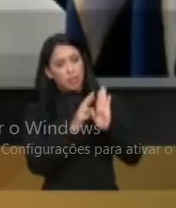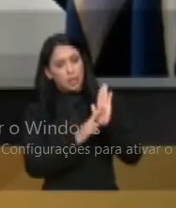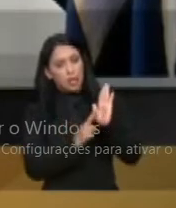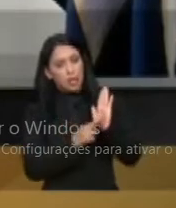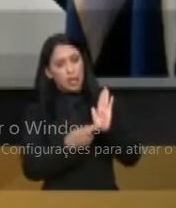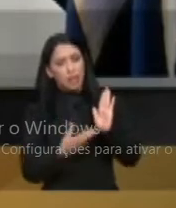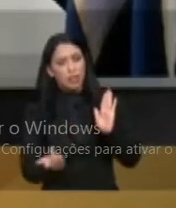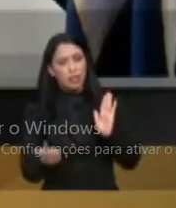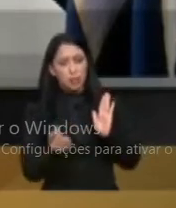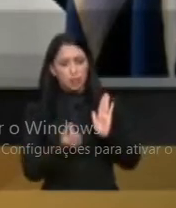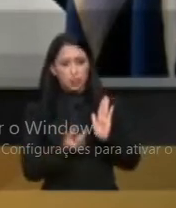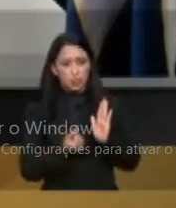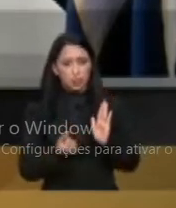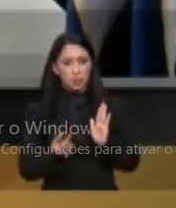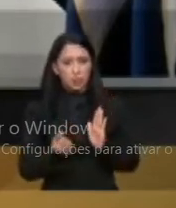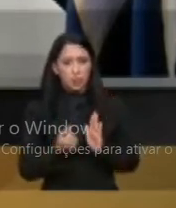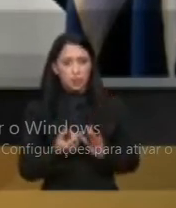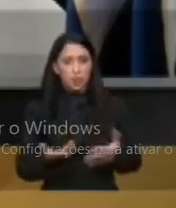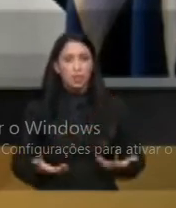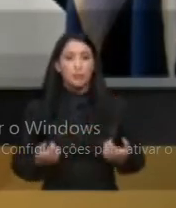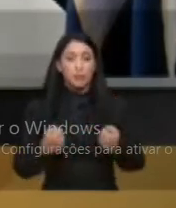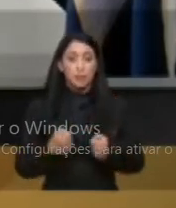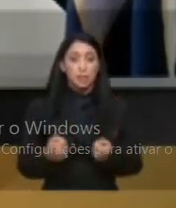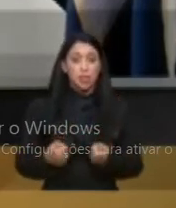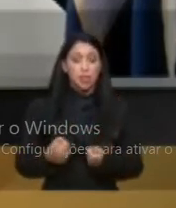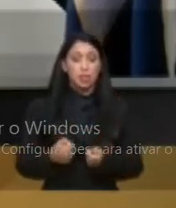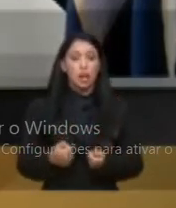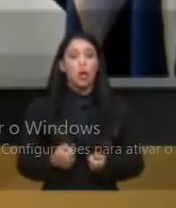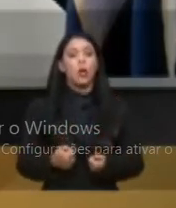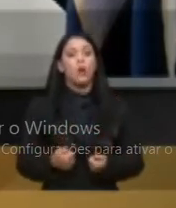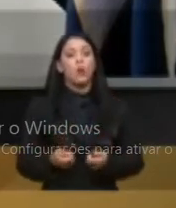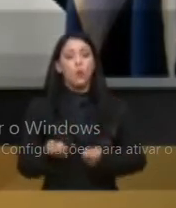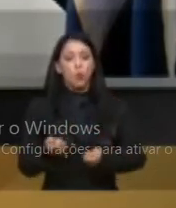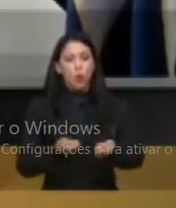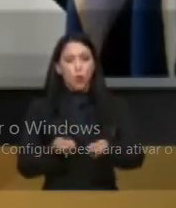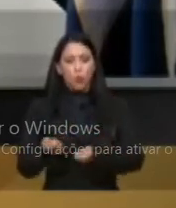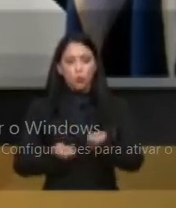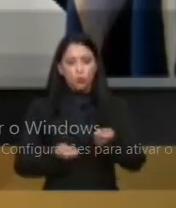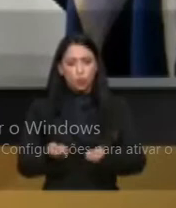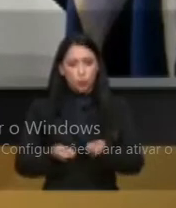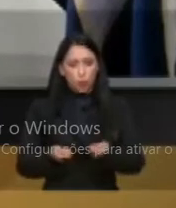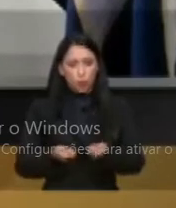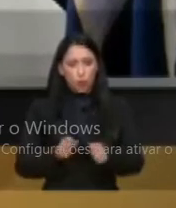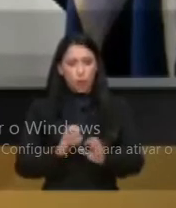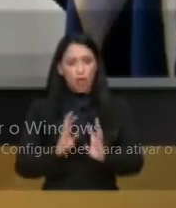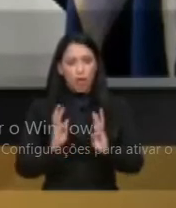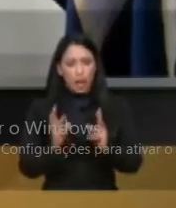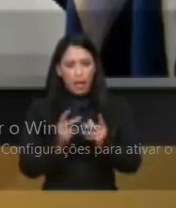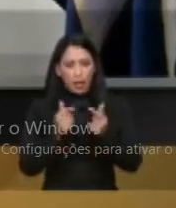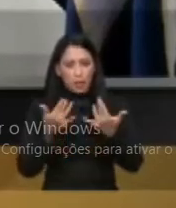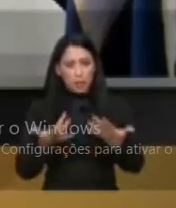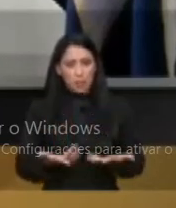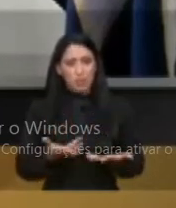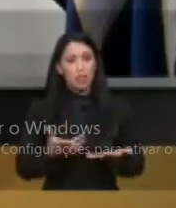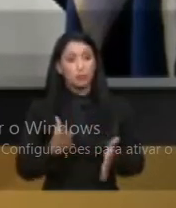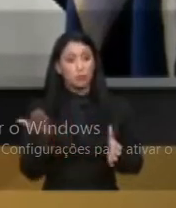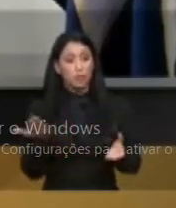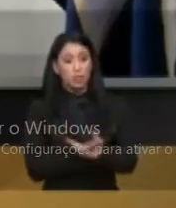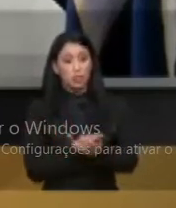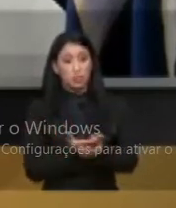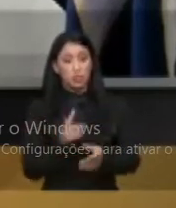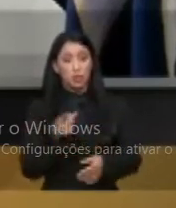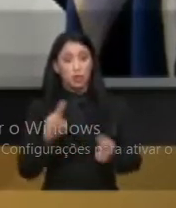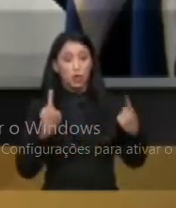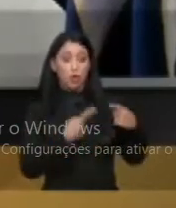diretrizes orçamentárias, e é sempre preciso, em se cuidando de controle abstrato, que a